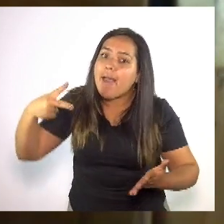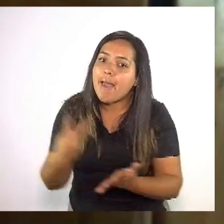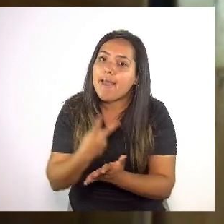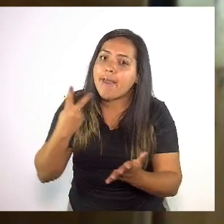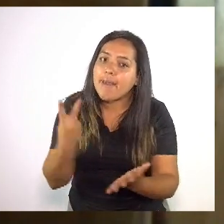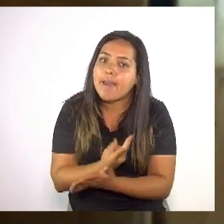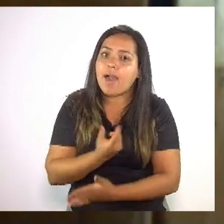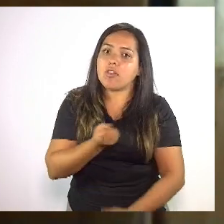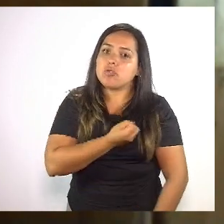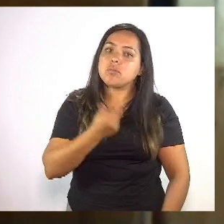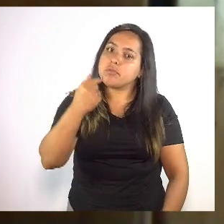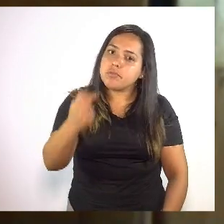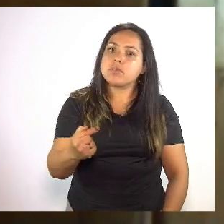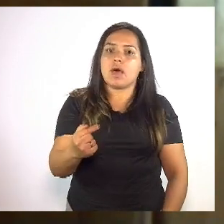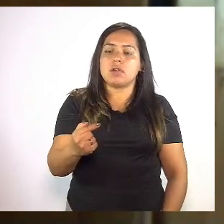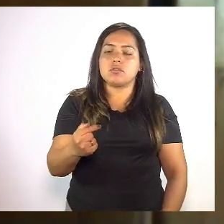irregularidade